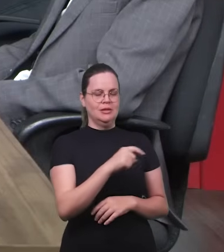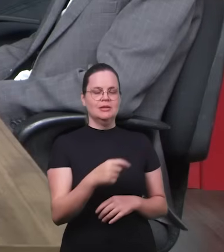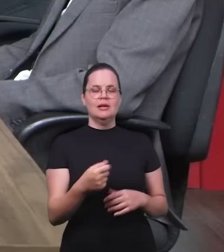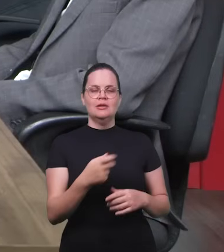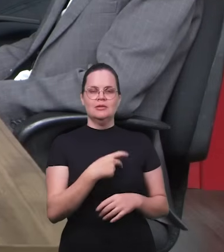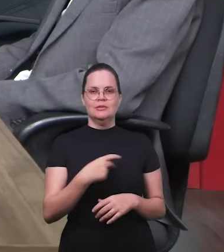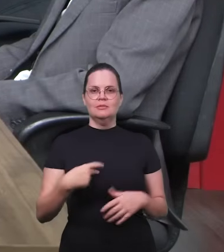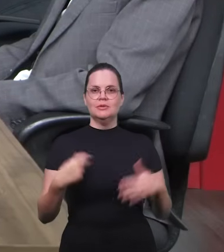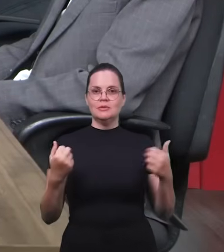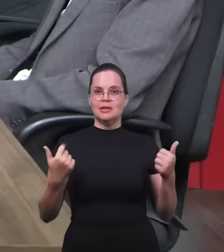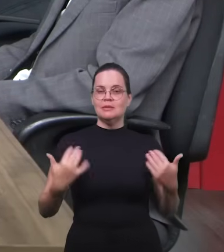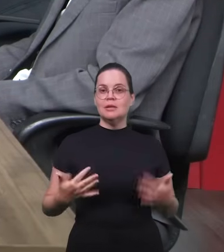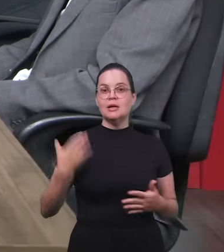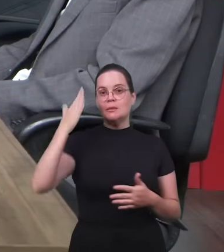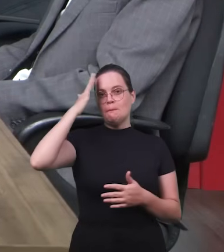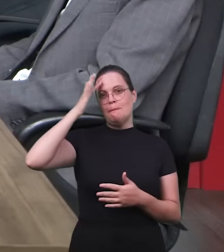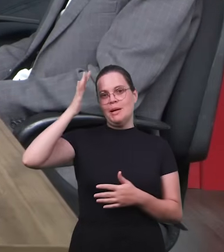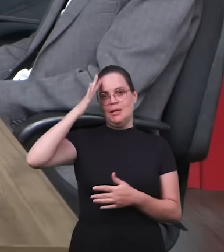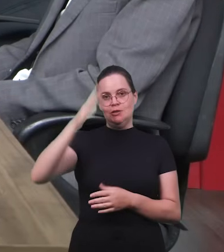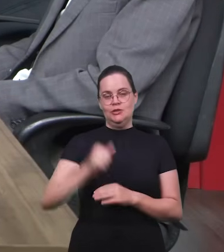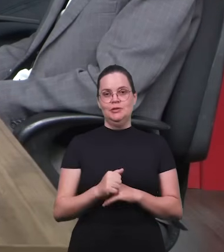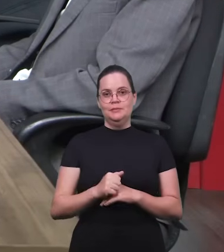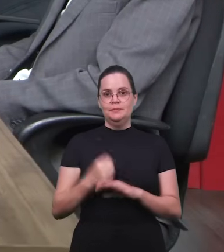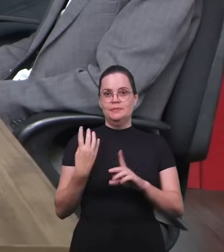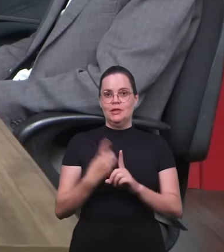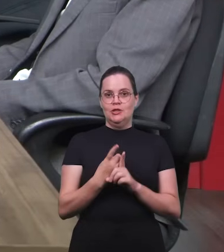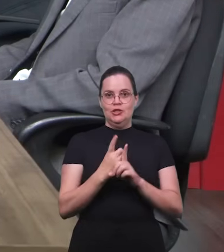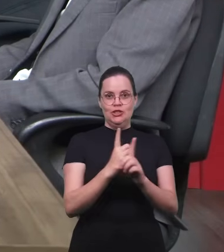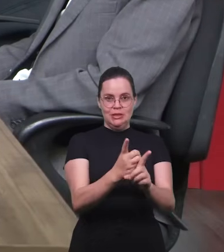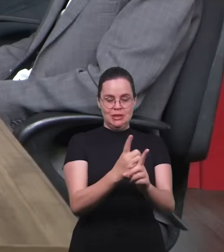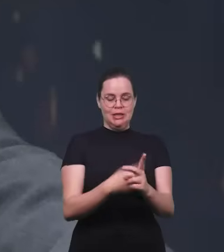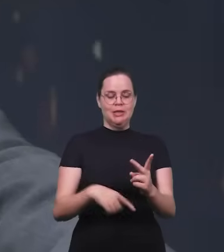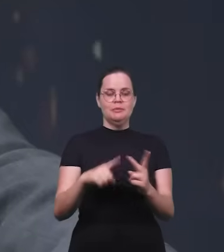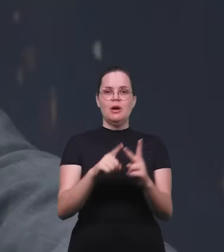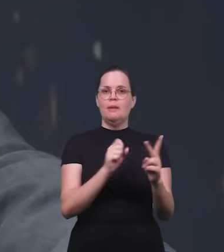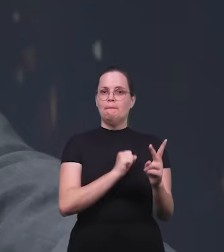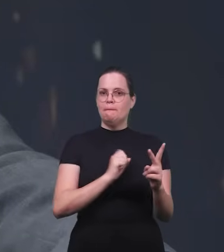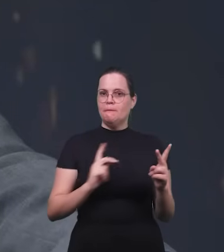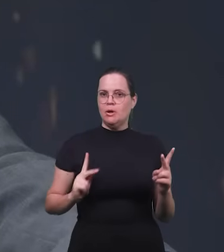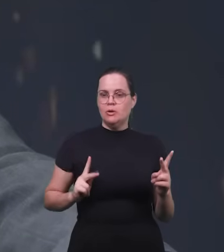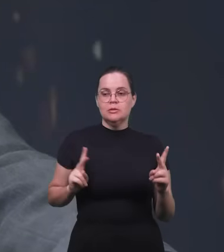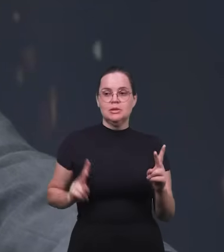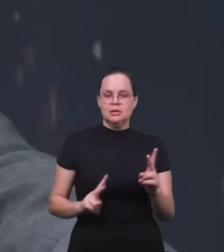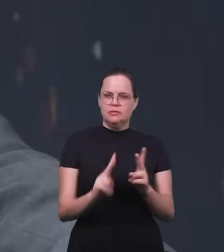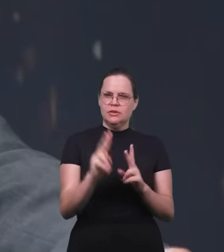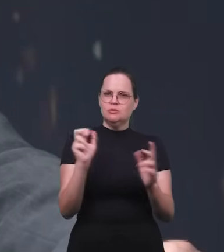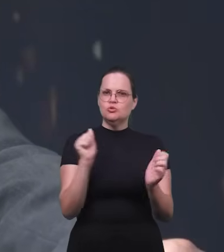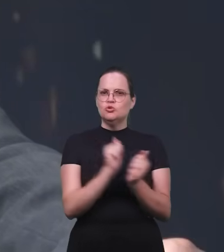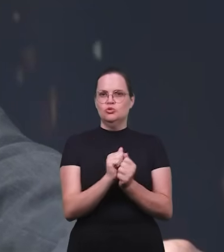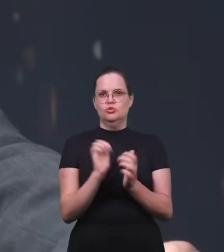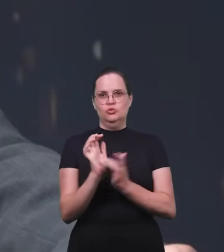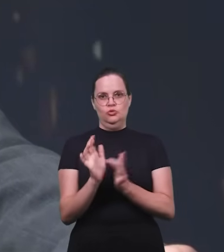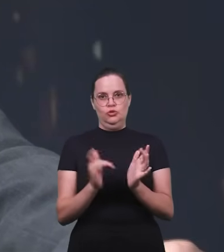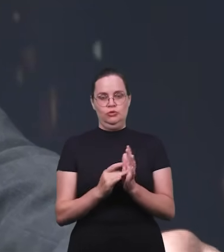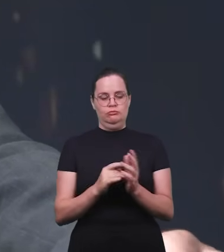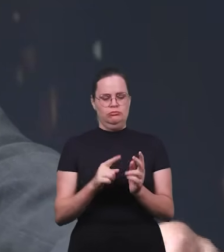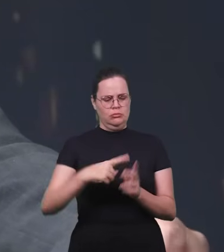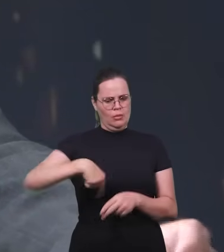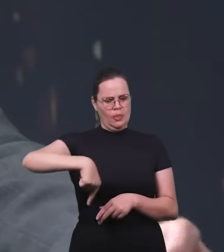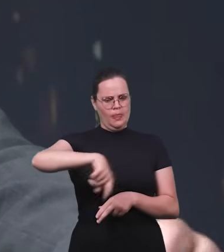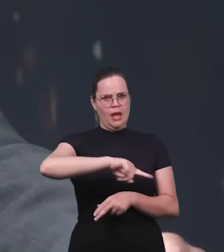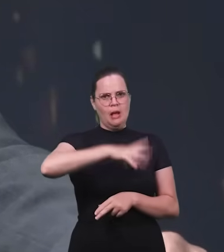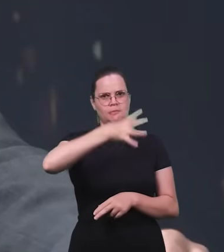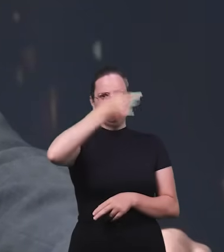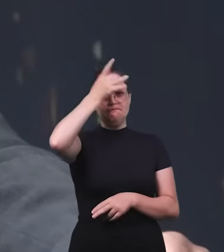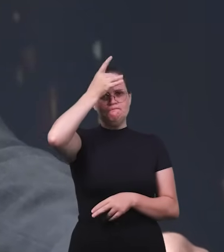é o seguinte, você imagina que os discípulos e os apóstolos, os que acompanharam Jesus, eles tinham uma percepção gravada